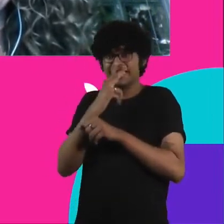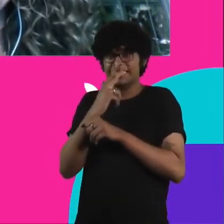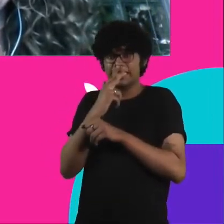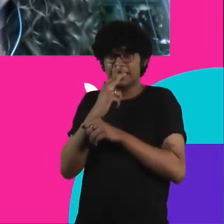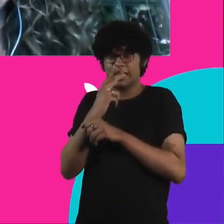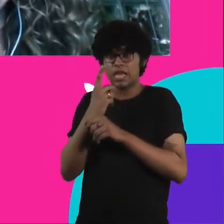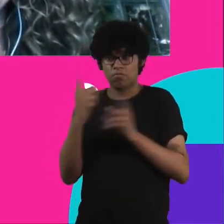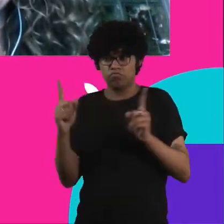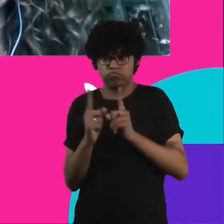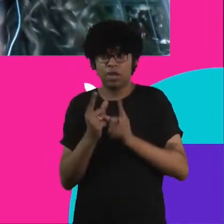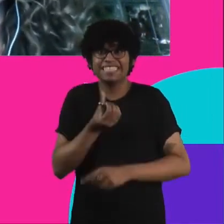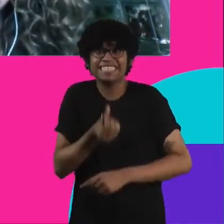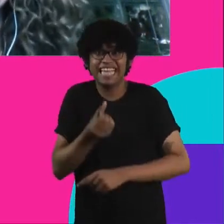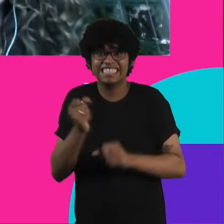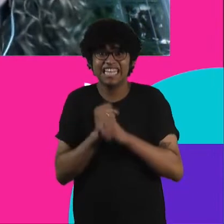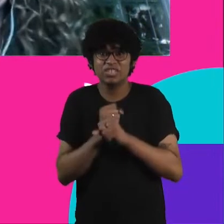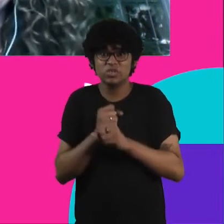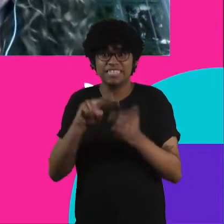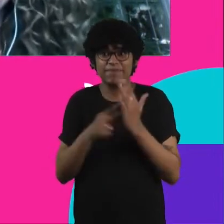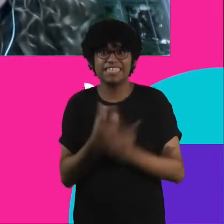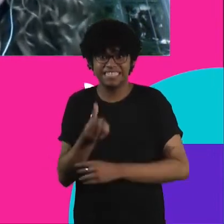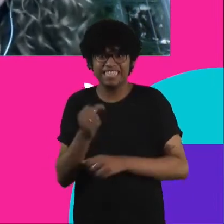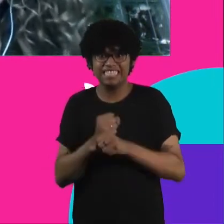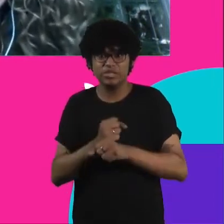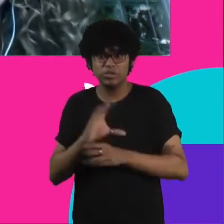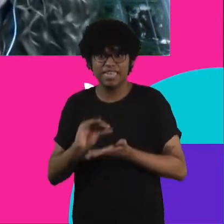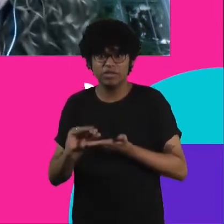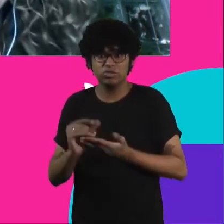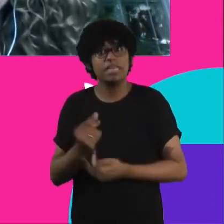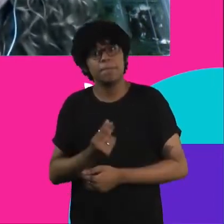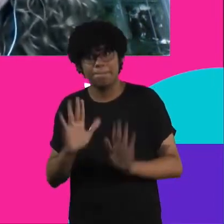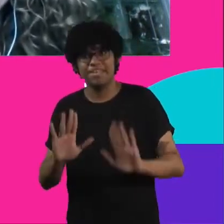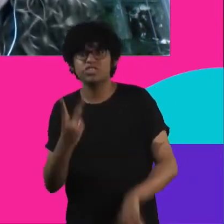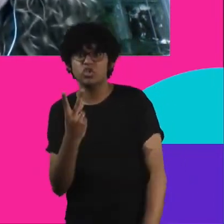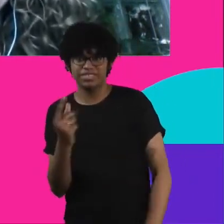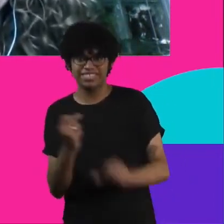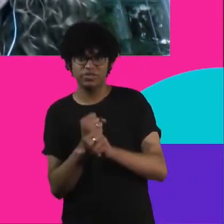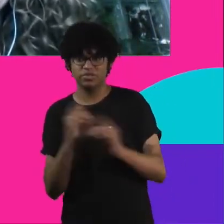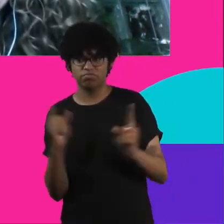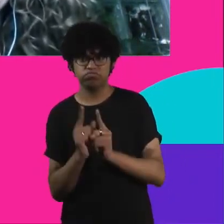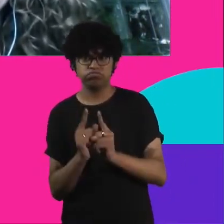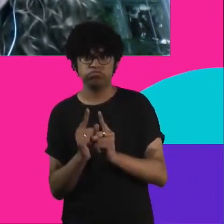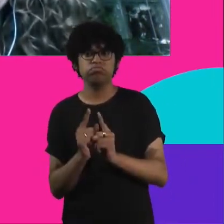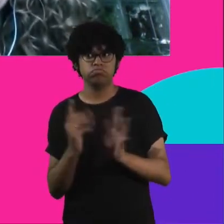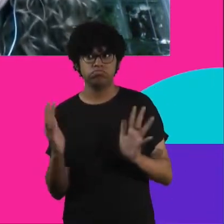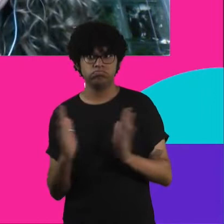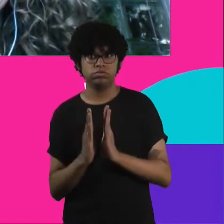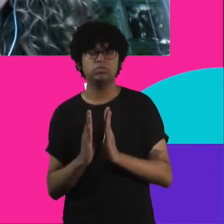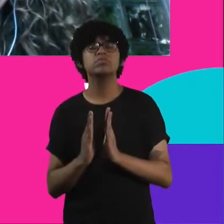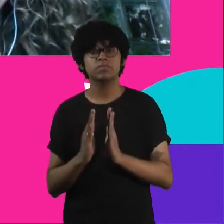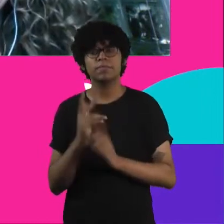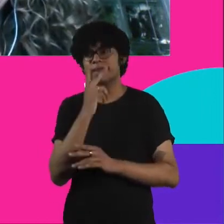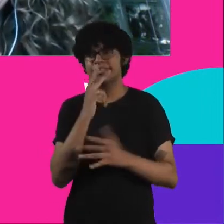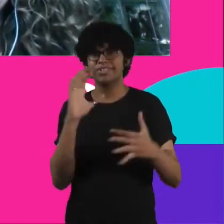de dados. Uma previsão de 6 anos de dados. Então, essa hiperconexão, que a gente está aqui agora, cada